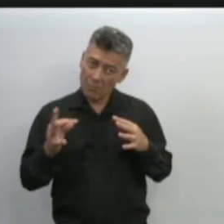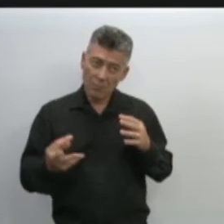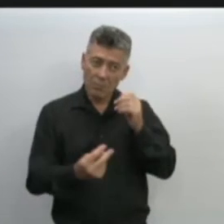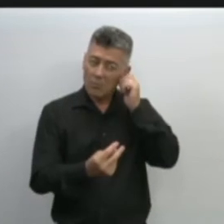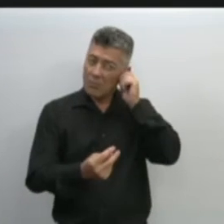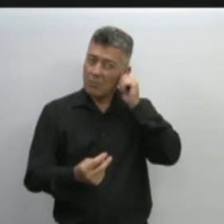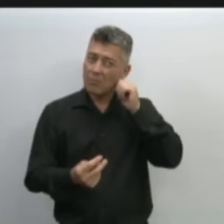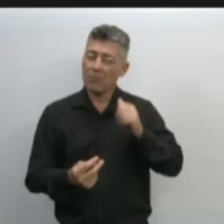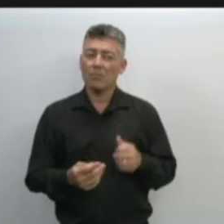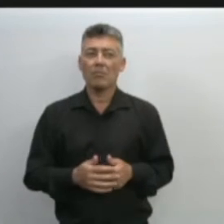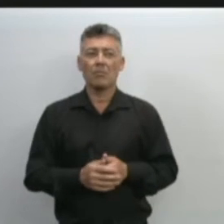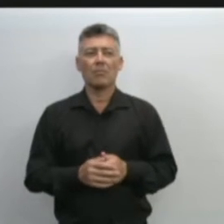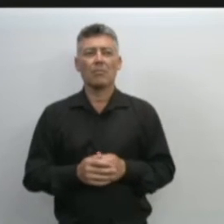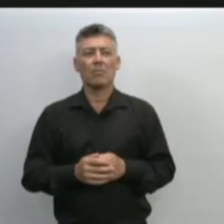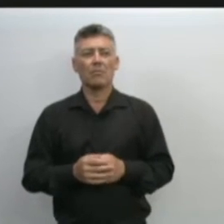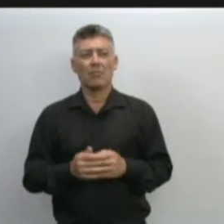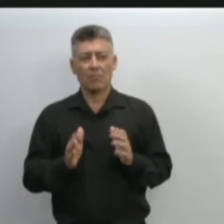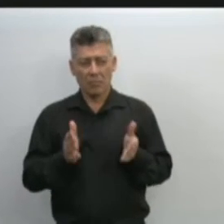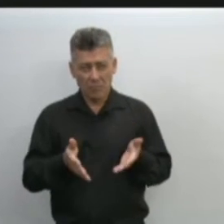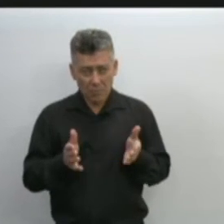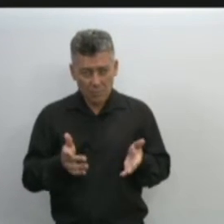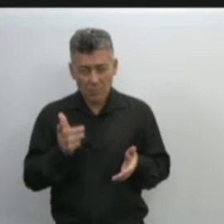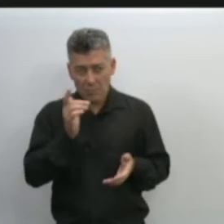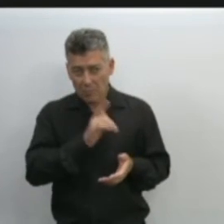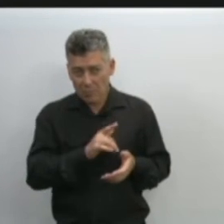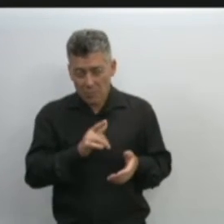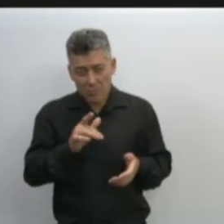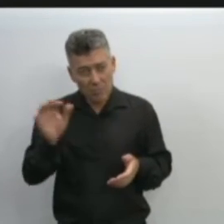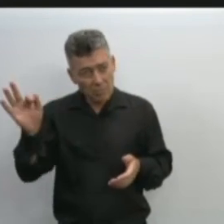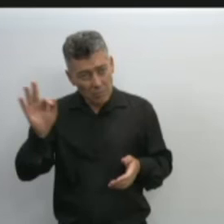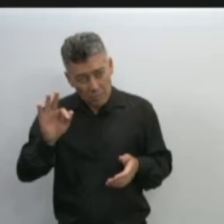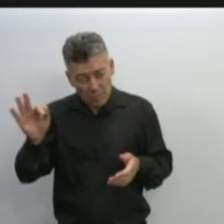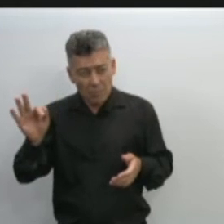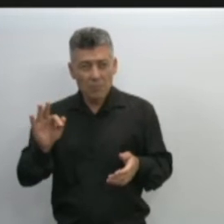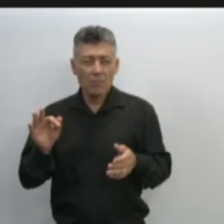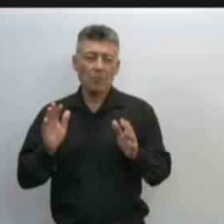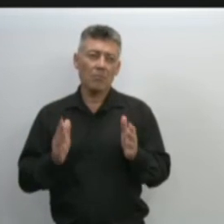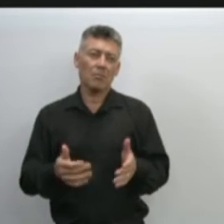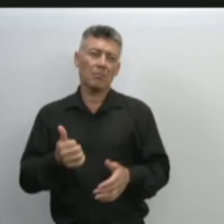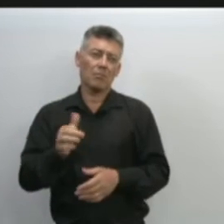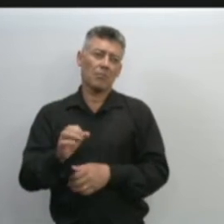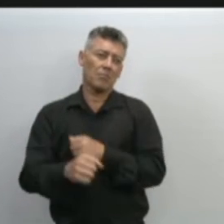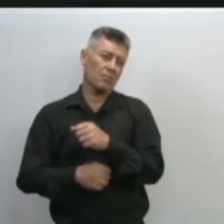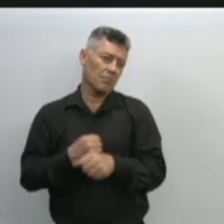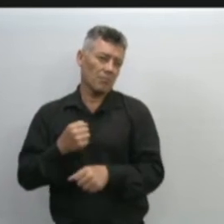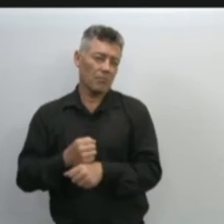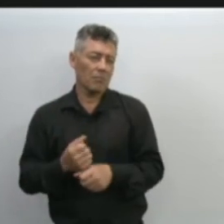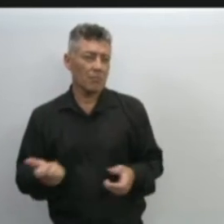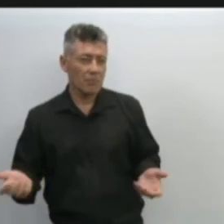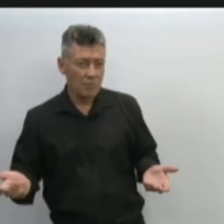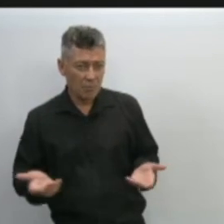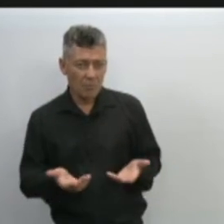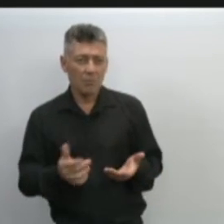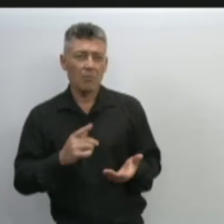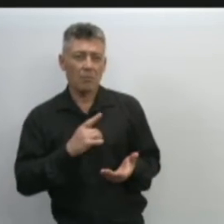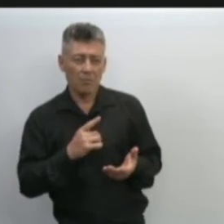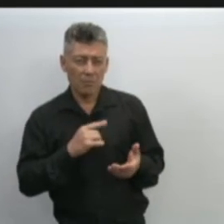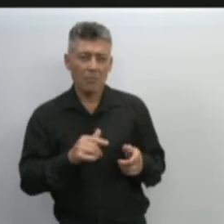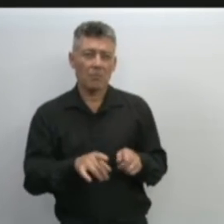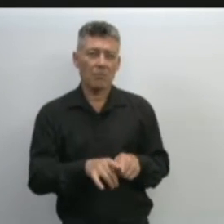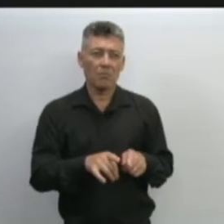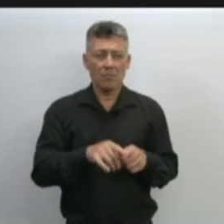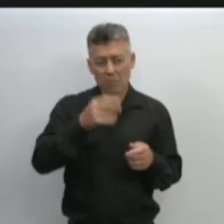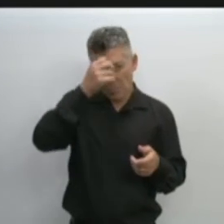Estatuto da Igualdade Racial, que já existe a nível federal há quase 10 anos, hoje tem a possibilidade de existir também a